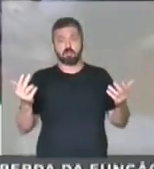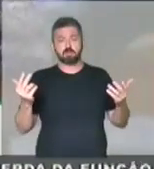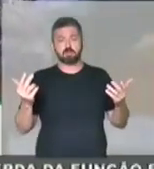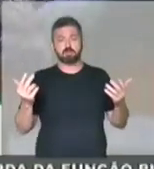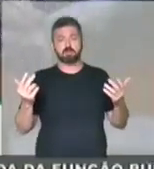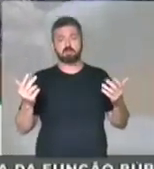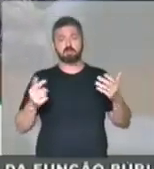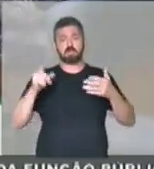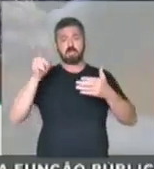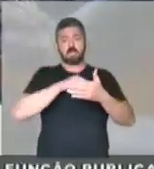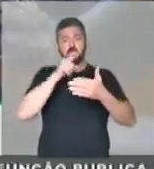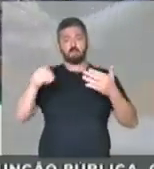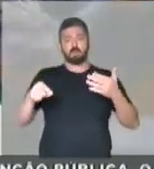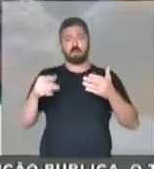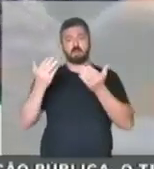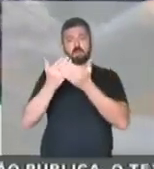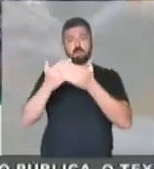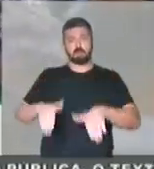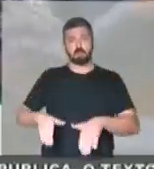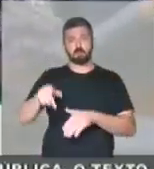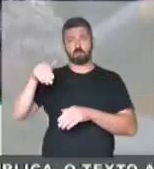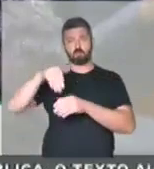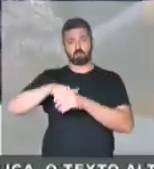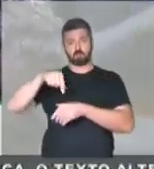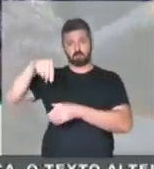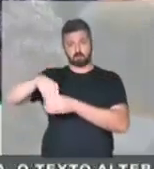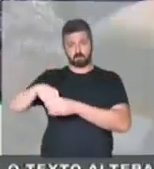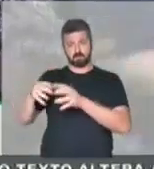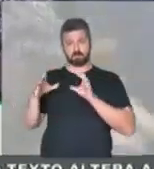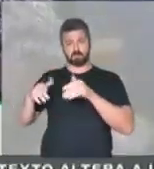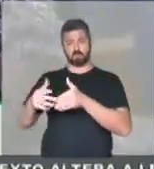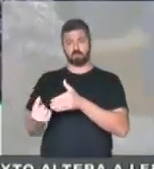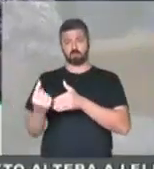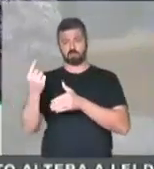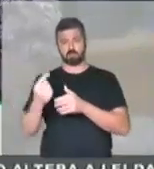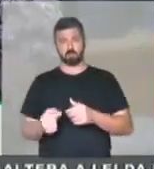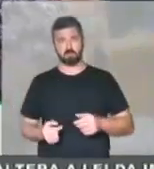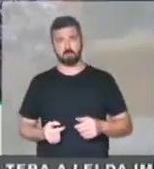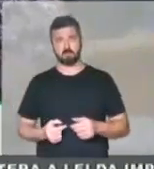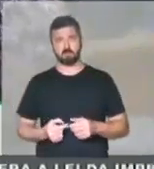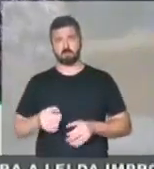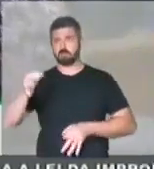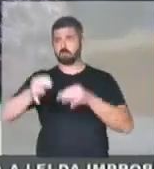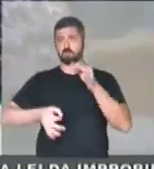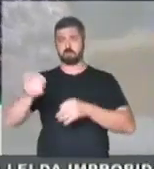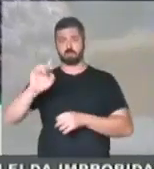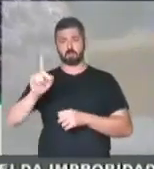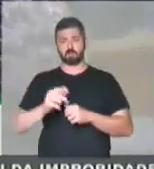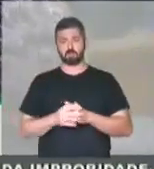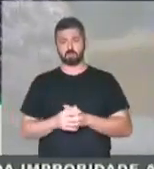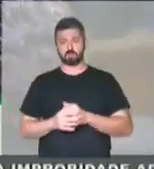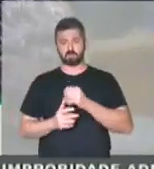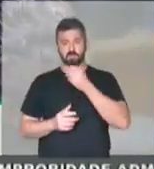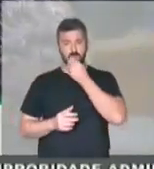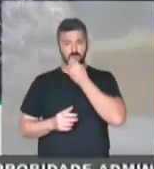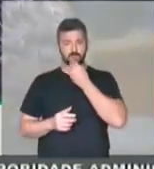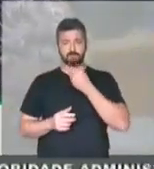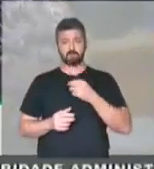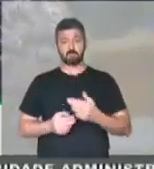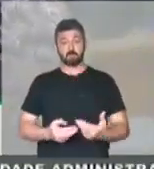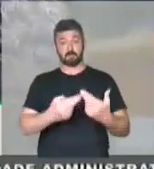ser cancelado e terminada a votação dentro de uma comissão. Não é justo com esses praças.